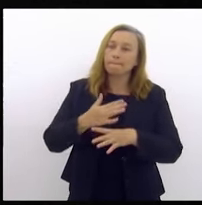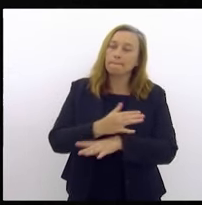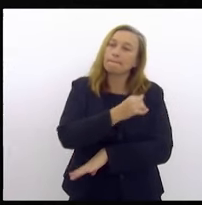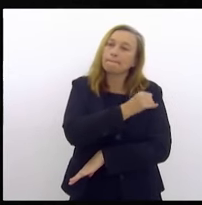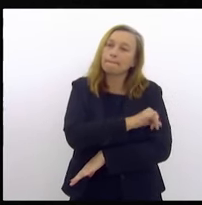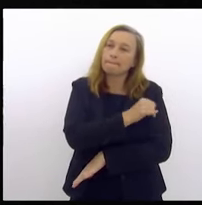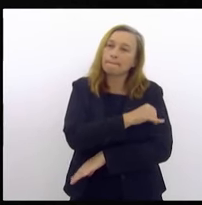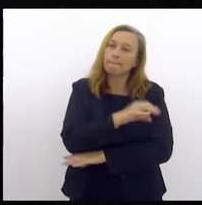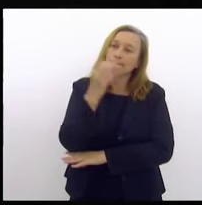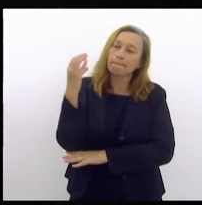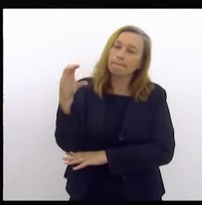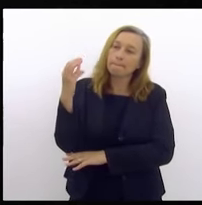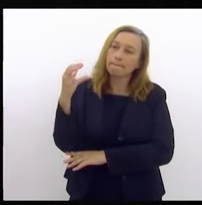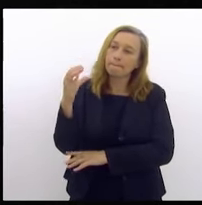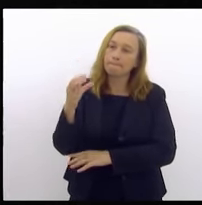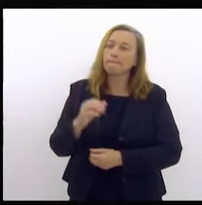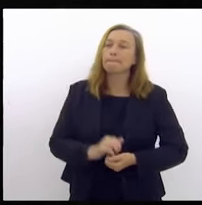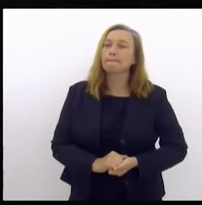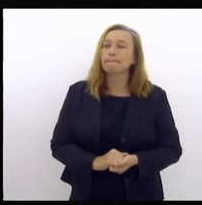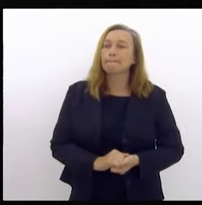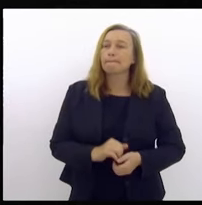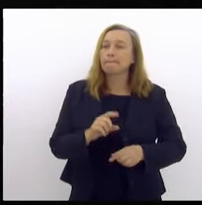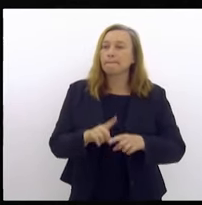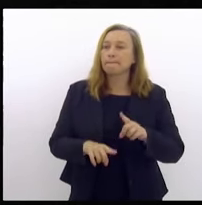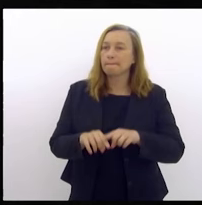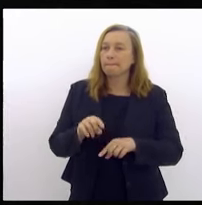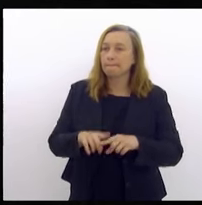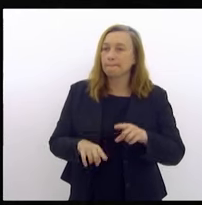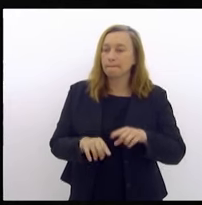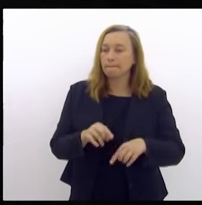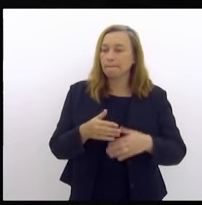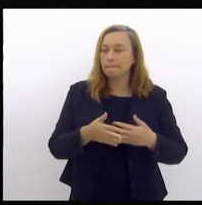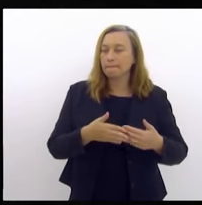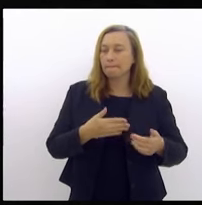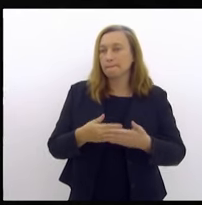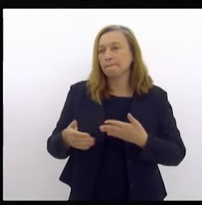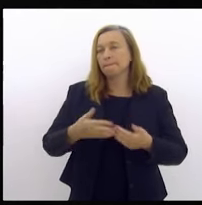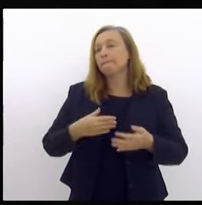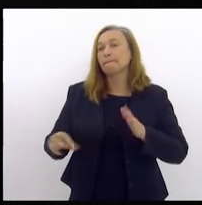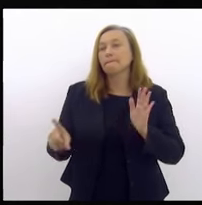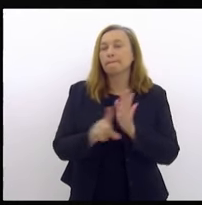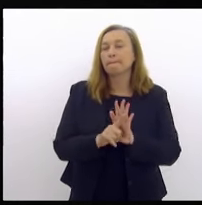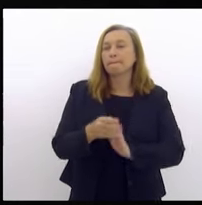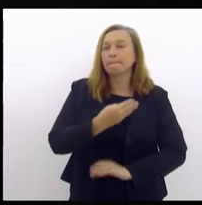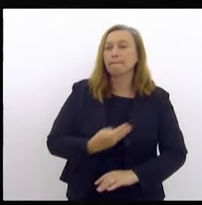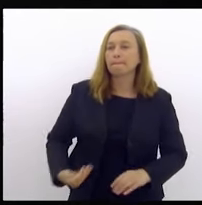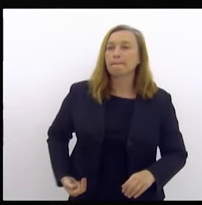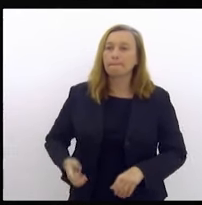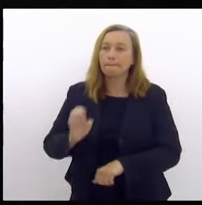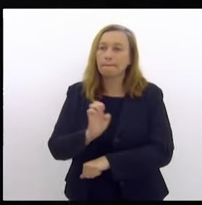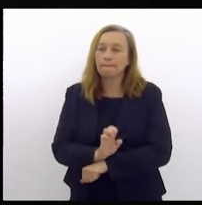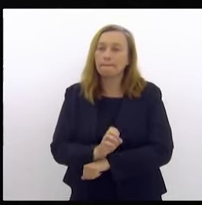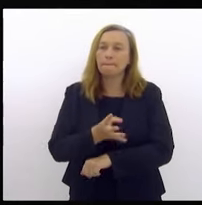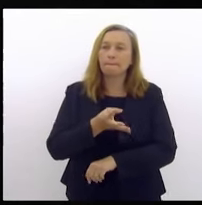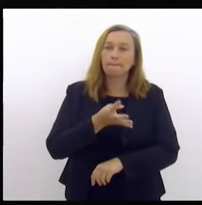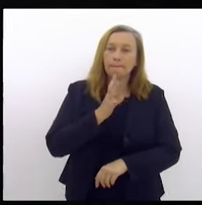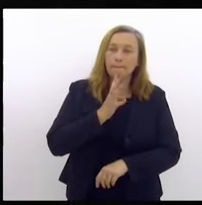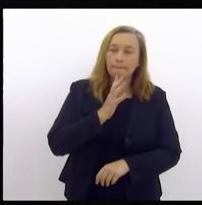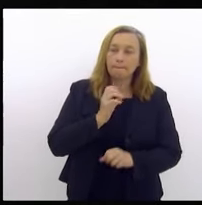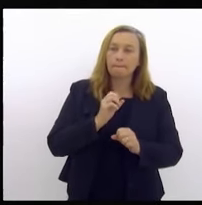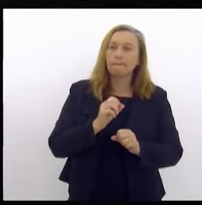de Niterói, os bens de qualquer natureza que, por decreto-lei do governo do Estado, forem reconhecidos de